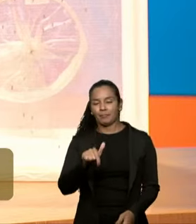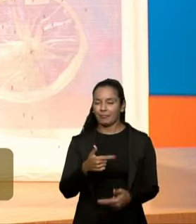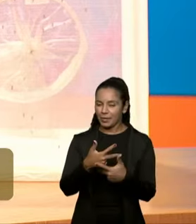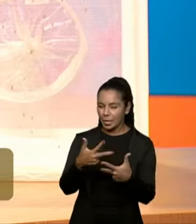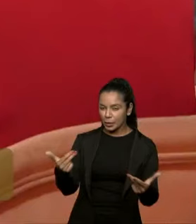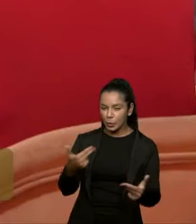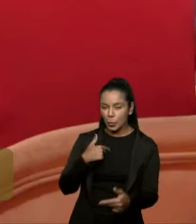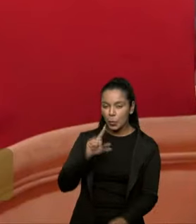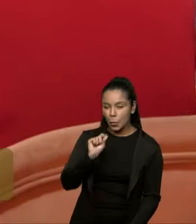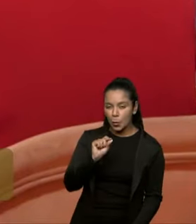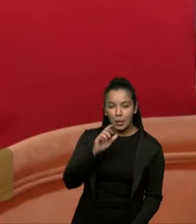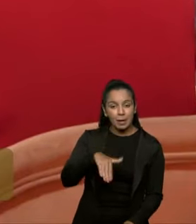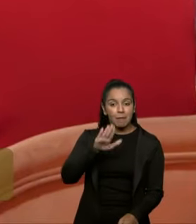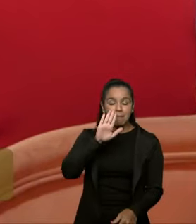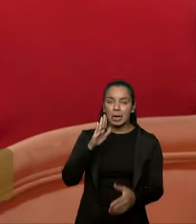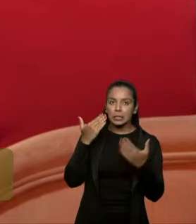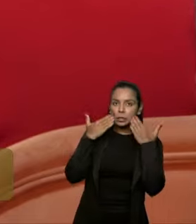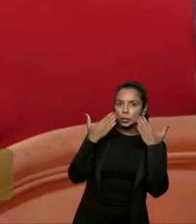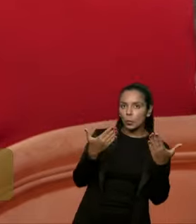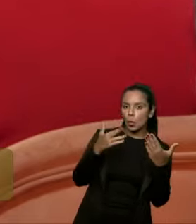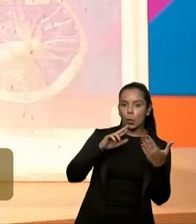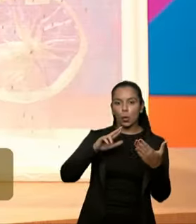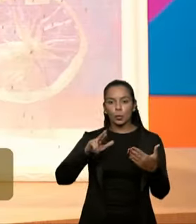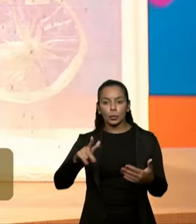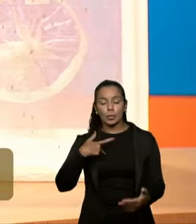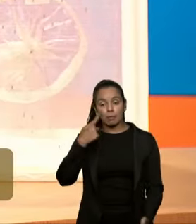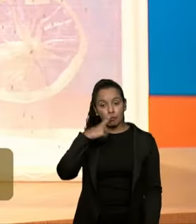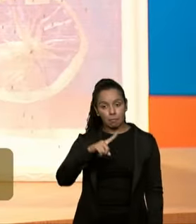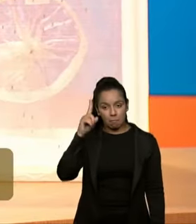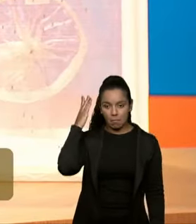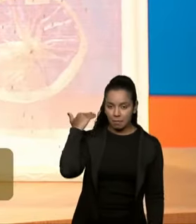do que é mais exposto e do que não é, semana passada saiu